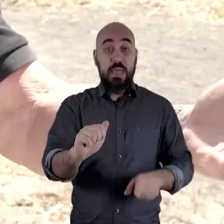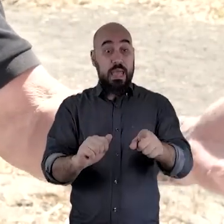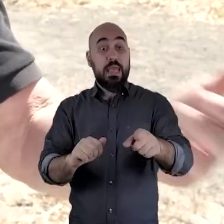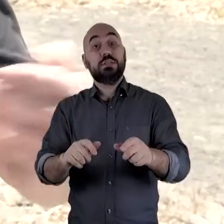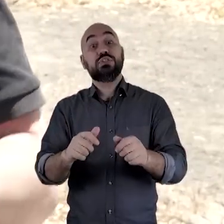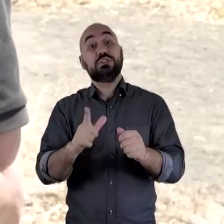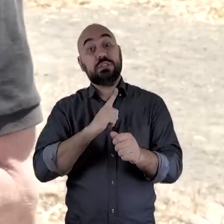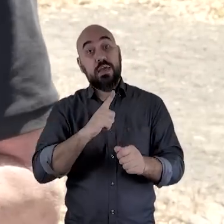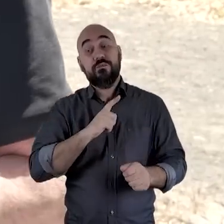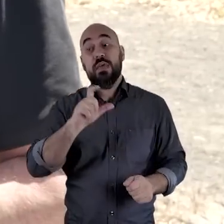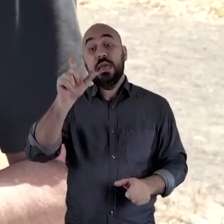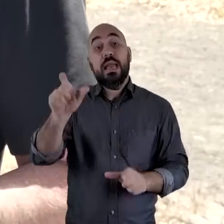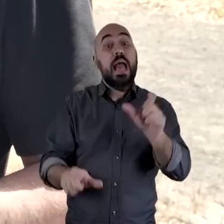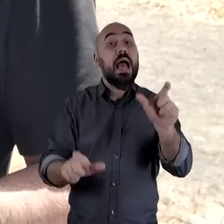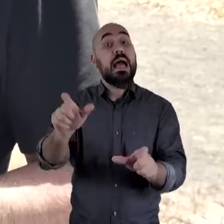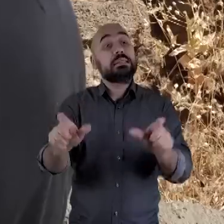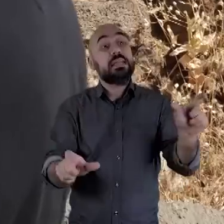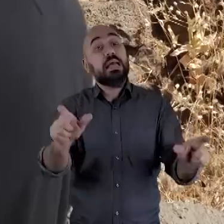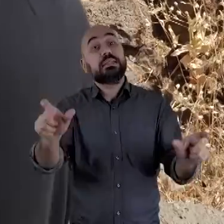do processo.